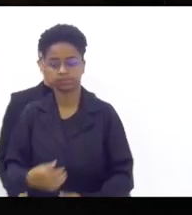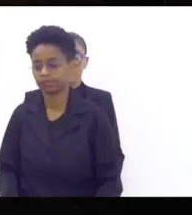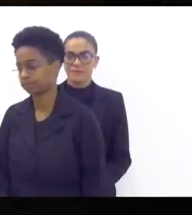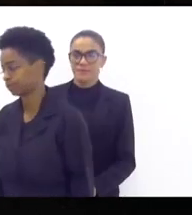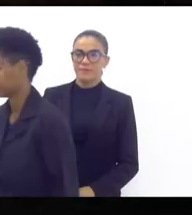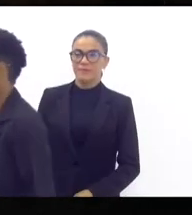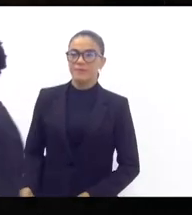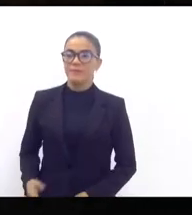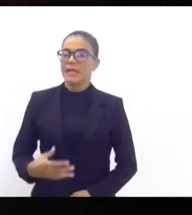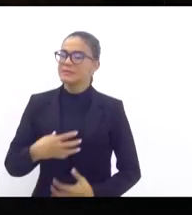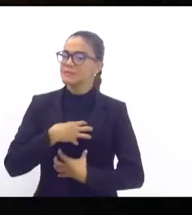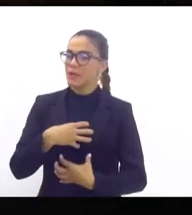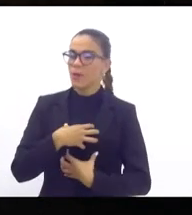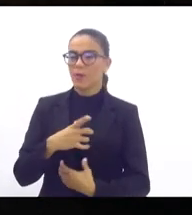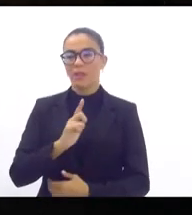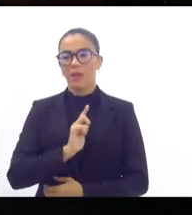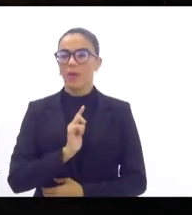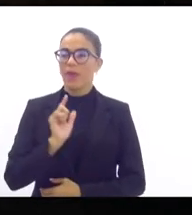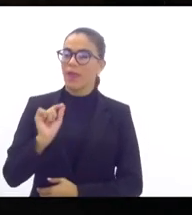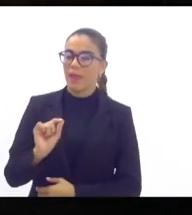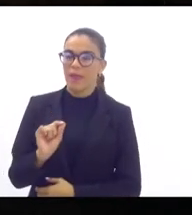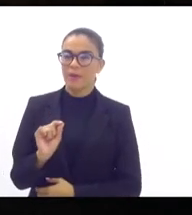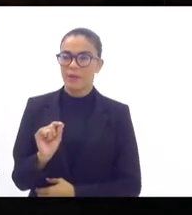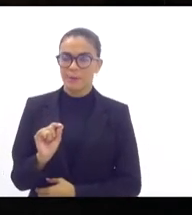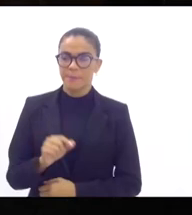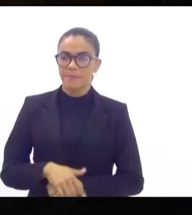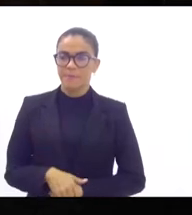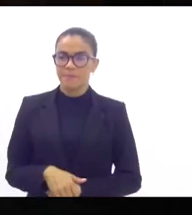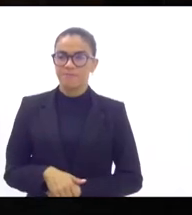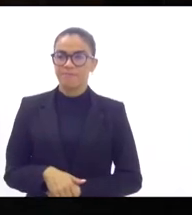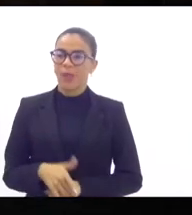finalmente eu tô conseguindo caminhar